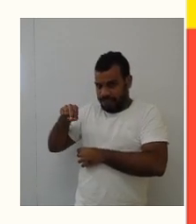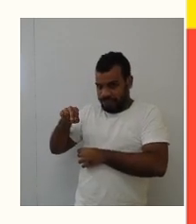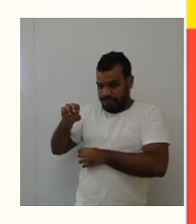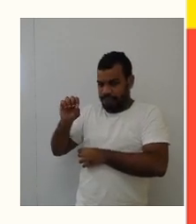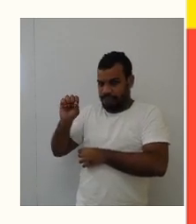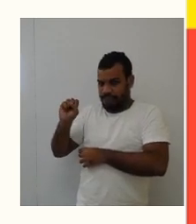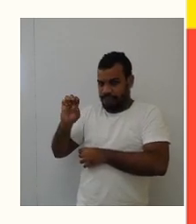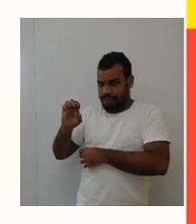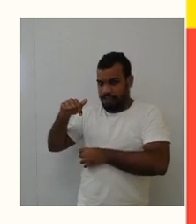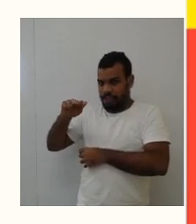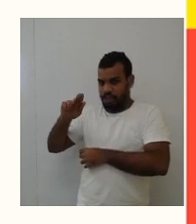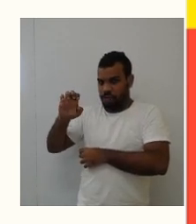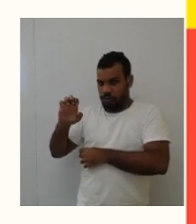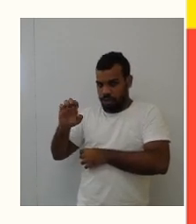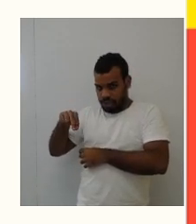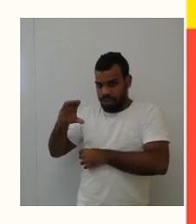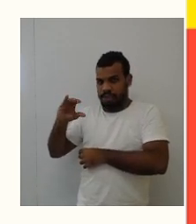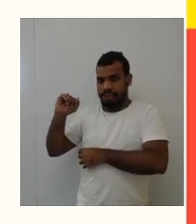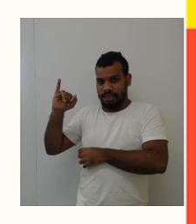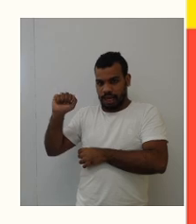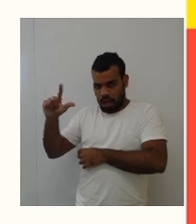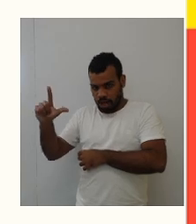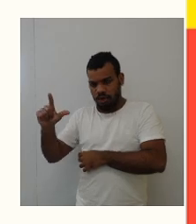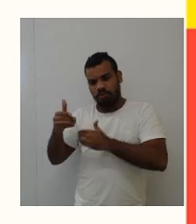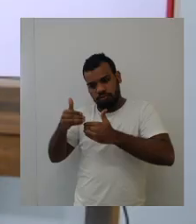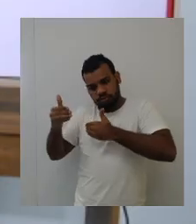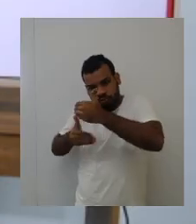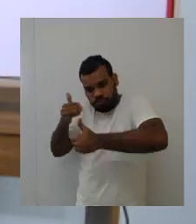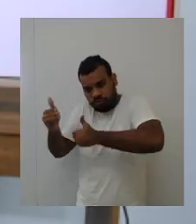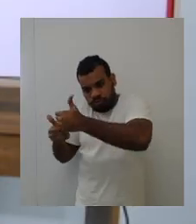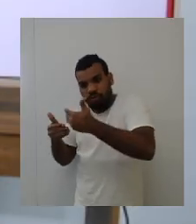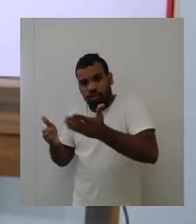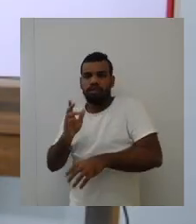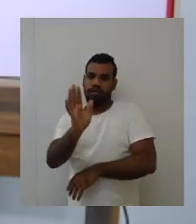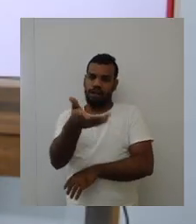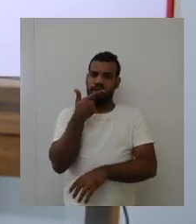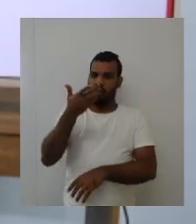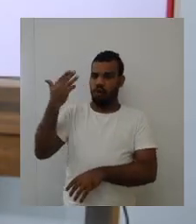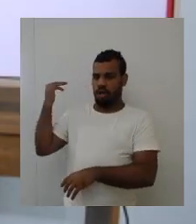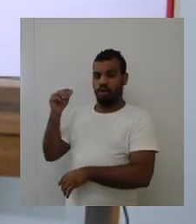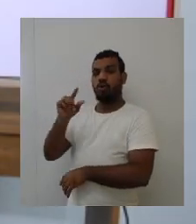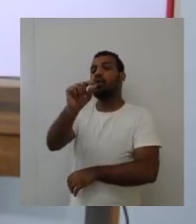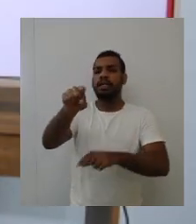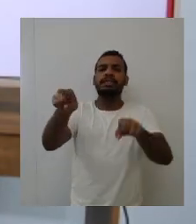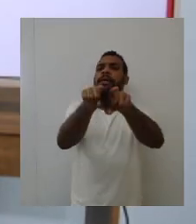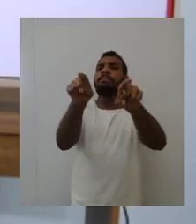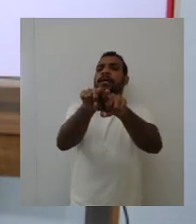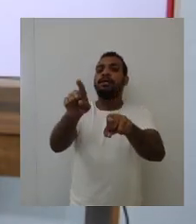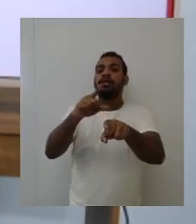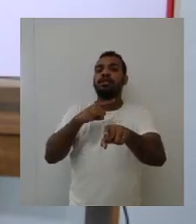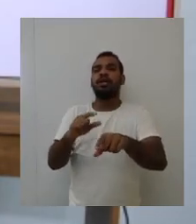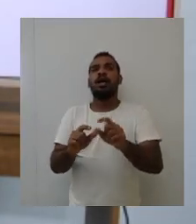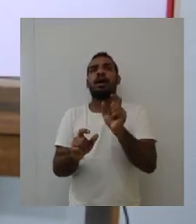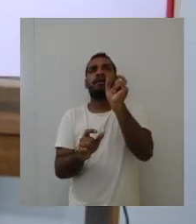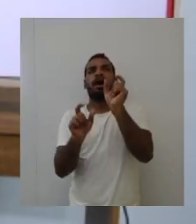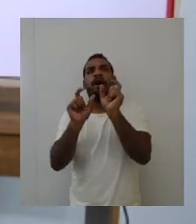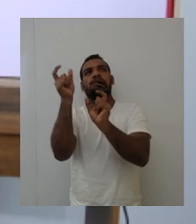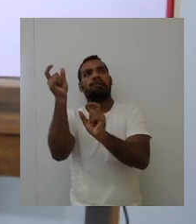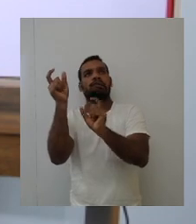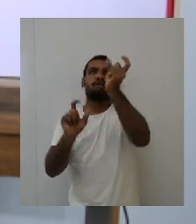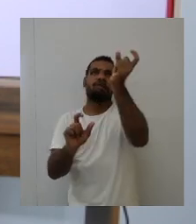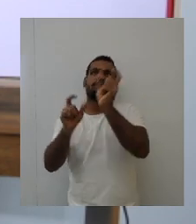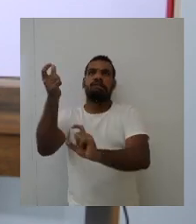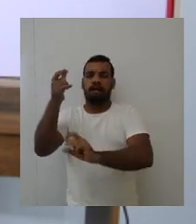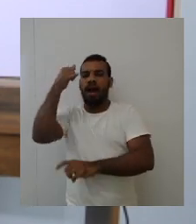essa continuidade, certo? E aí, como eu já disse anteriormente também, ela vai evitar essa fragmentação do